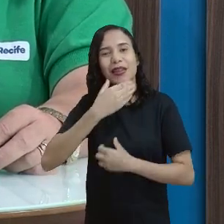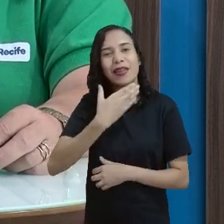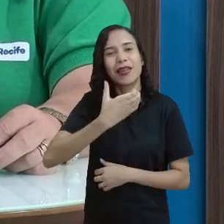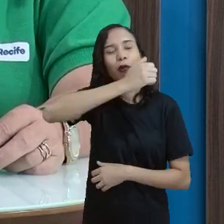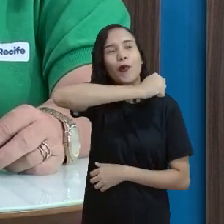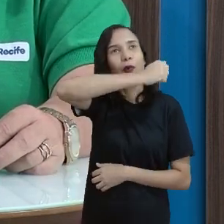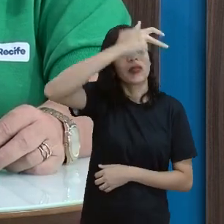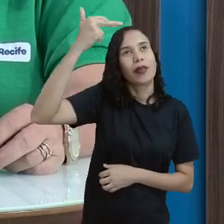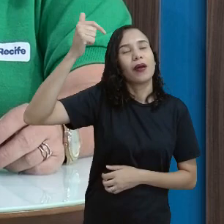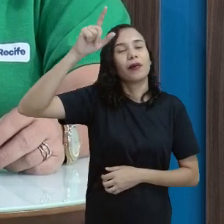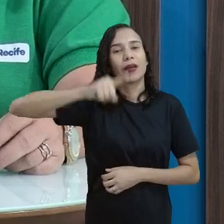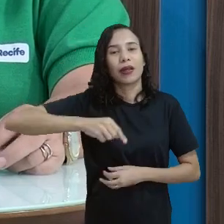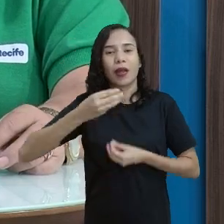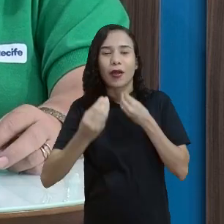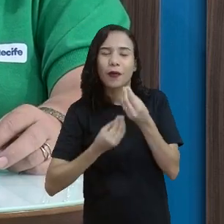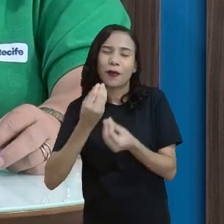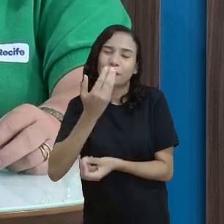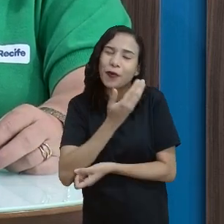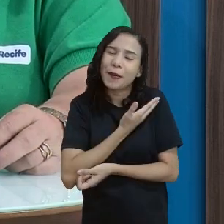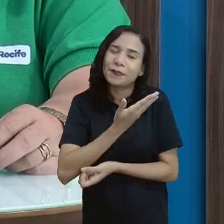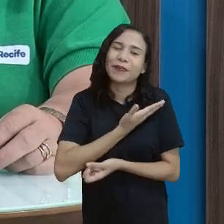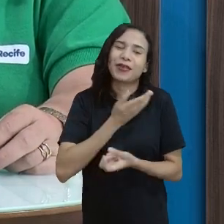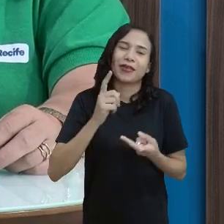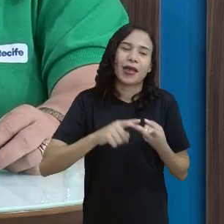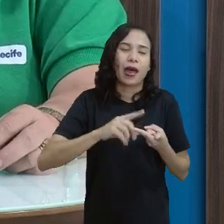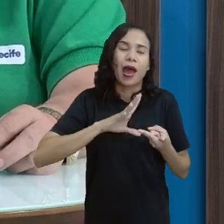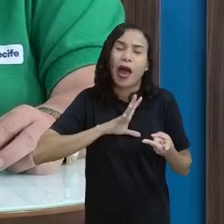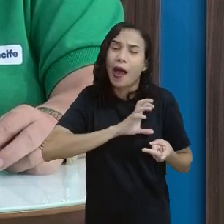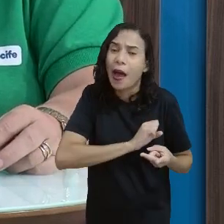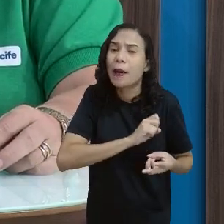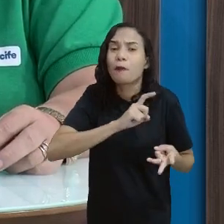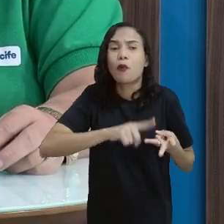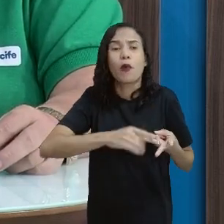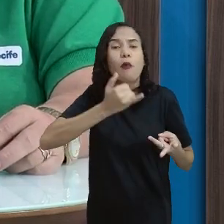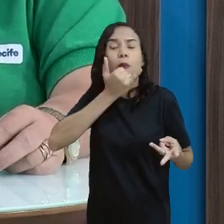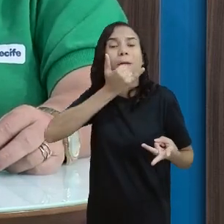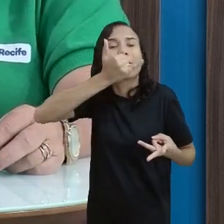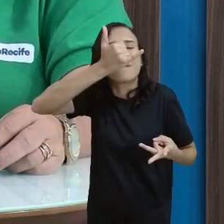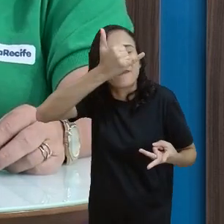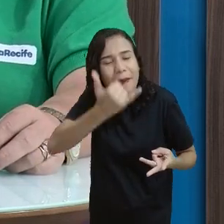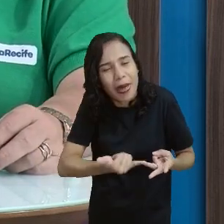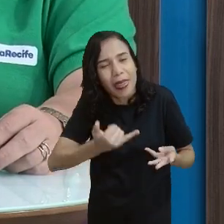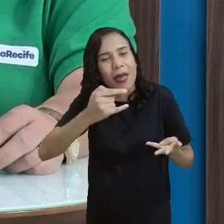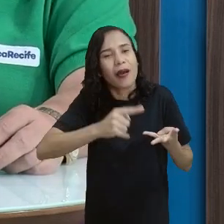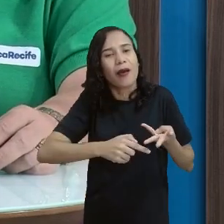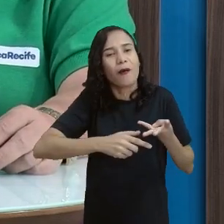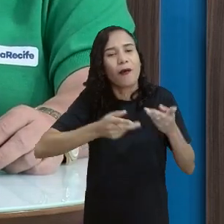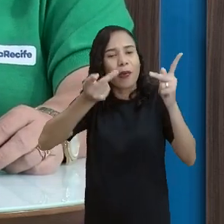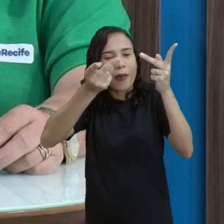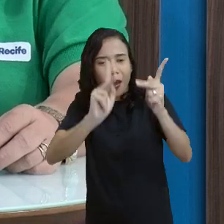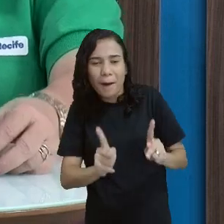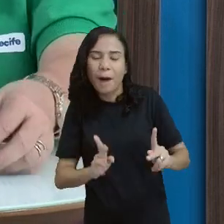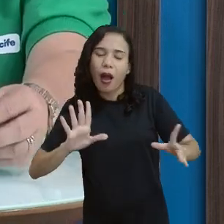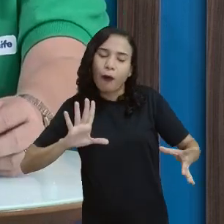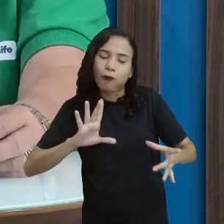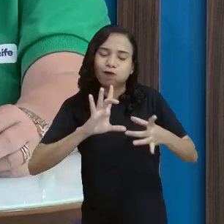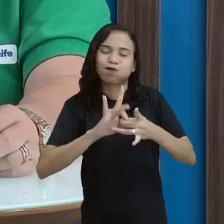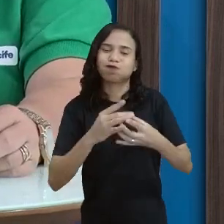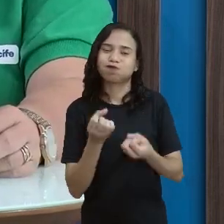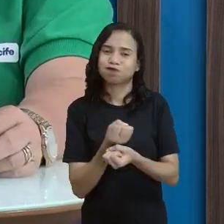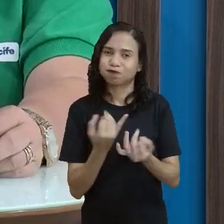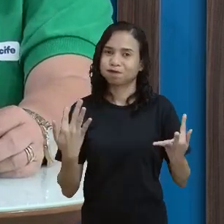a questão, né, da amizade, do amor, do perdão, da reconciliação. Olha quanta